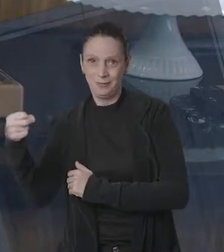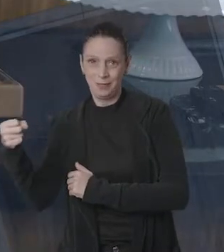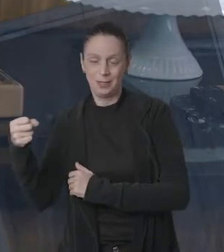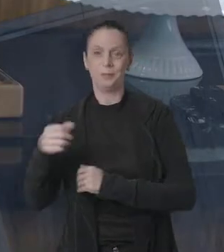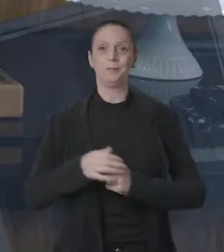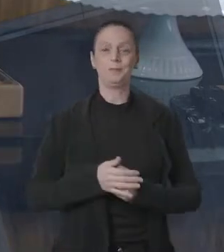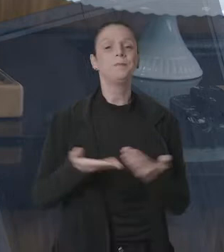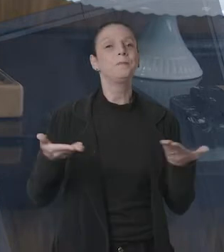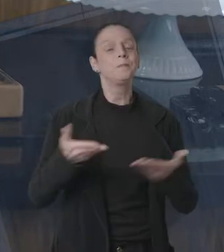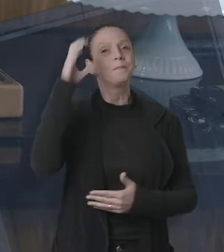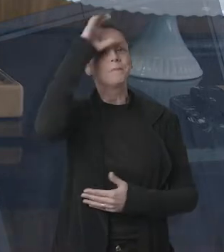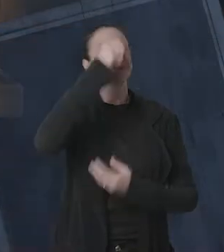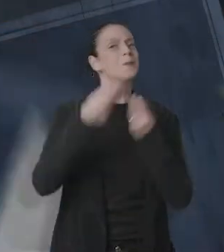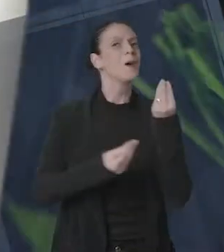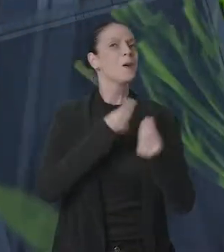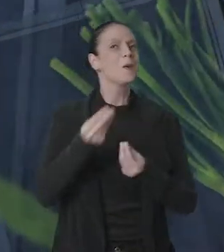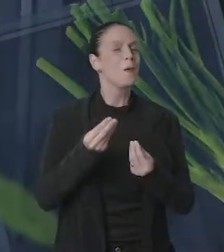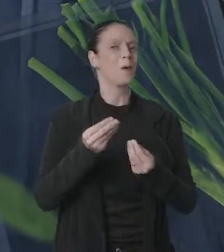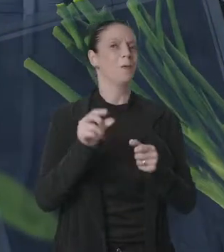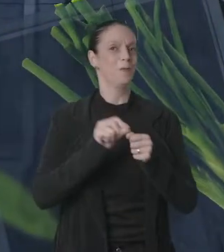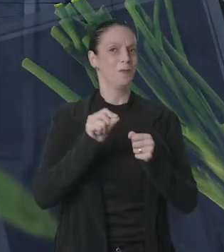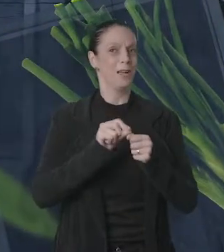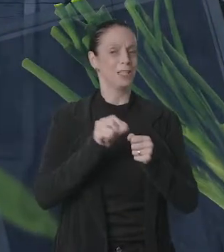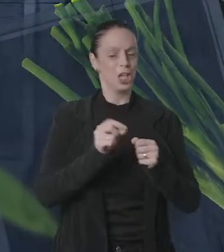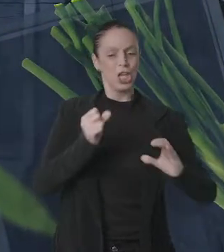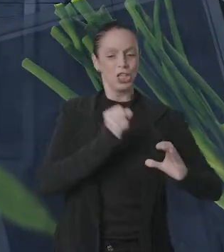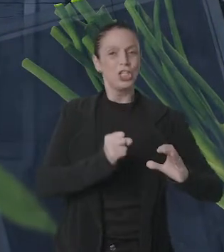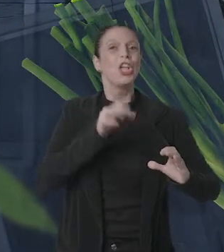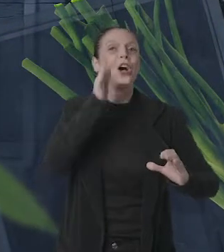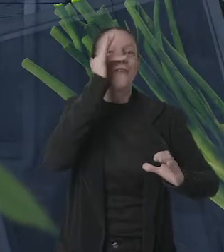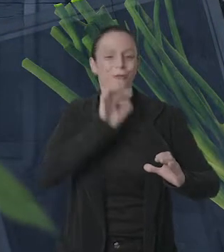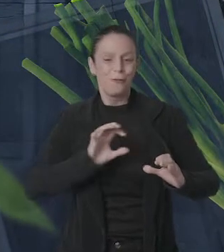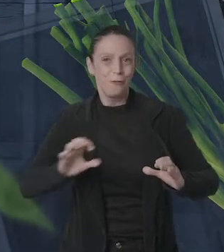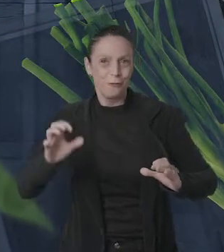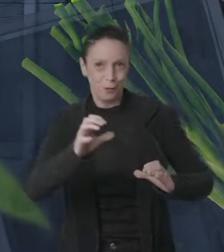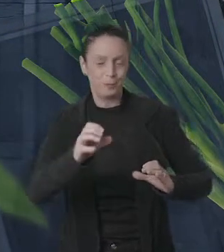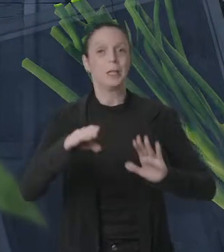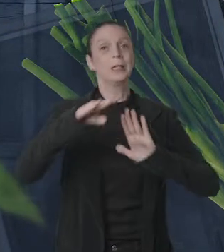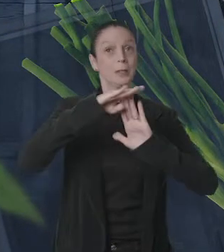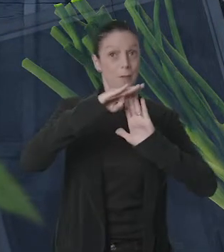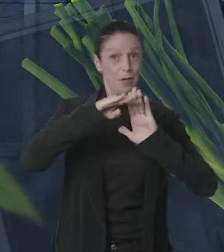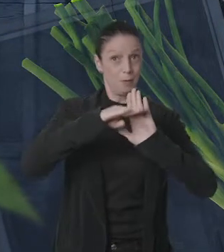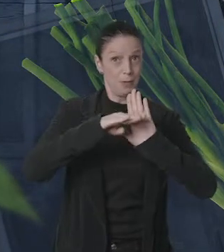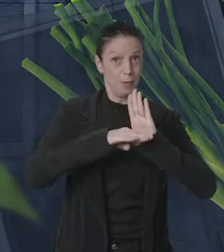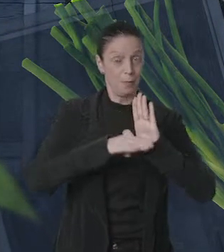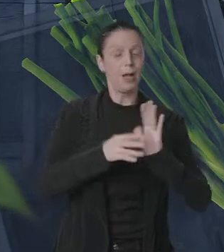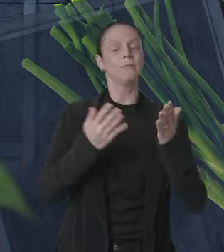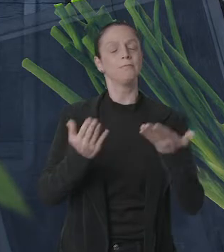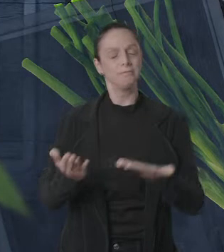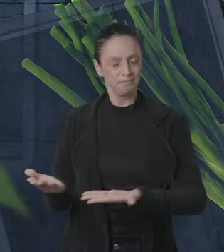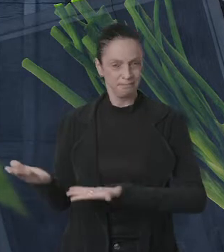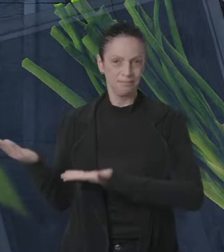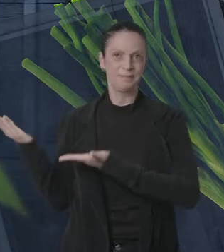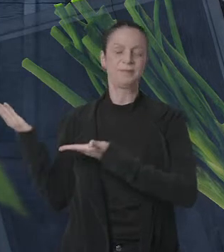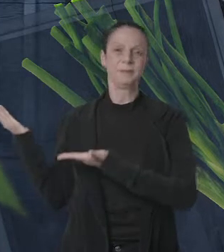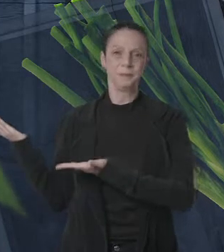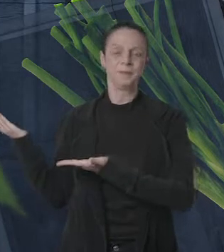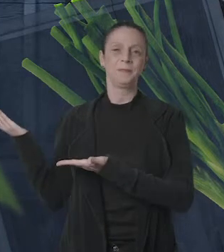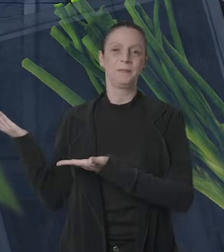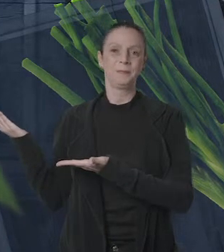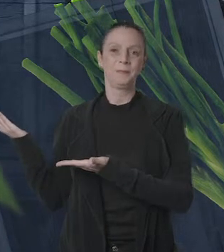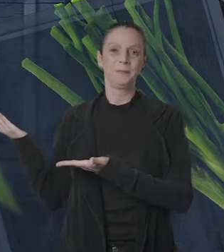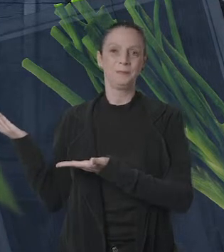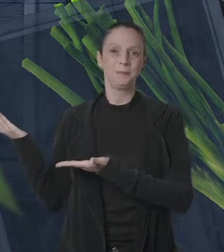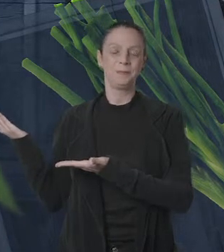para os ingredientes das rosetas. A gente vai precisar de 1,5 litro de chantilly